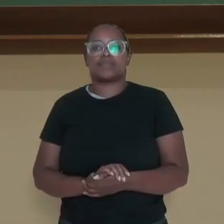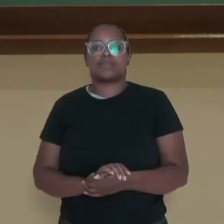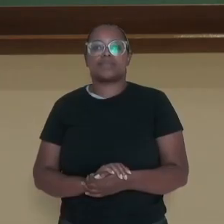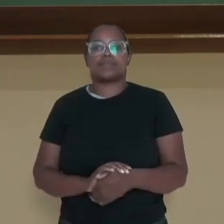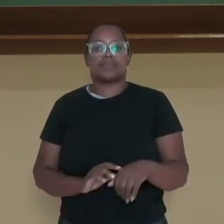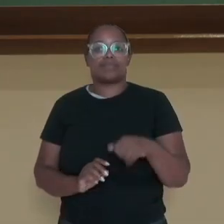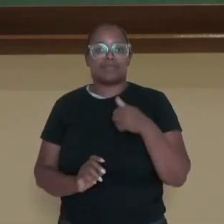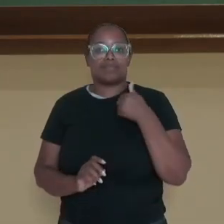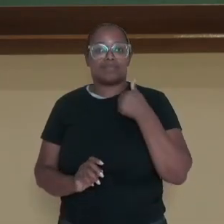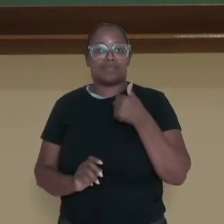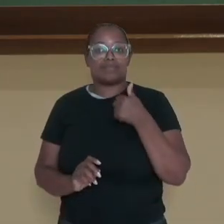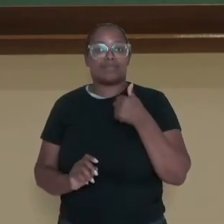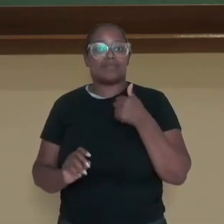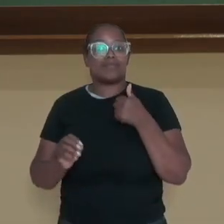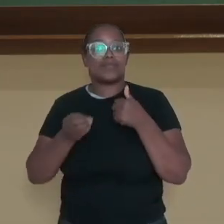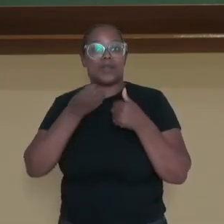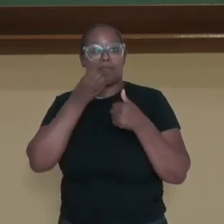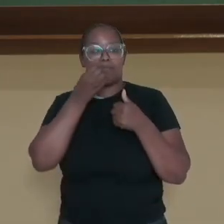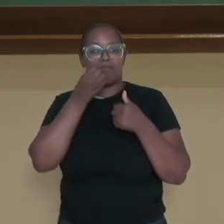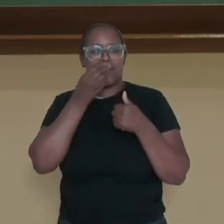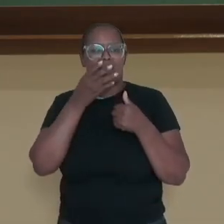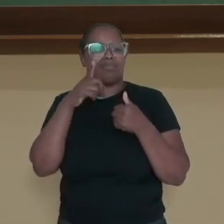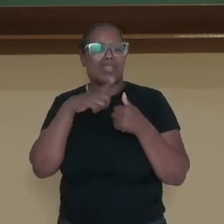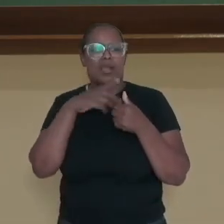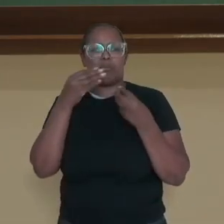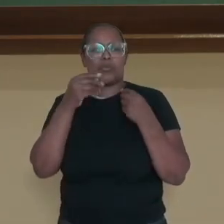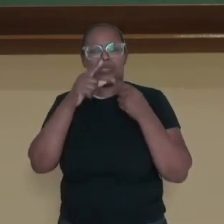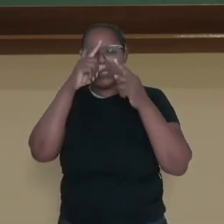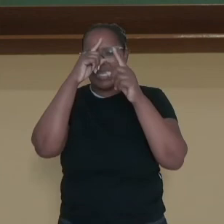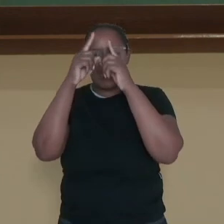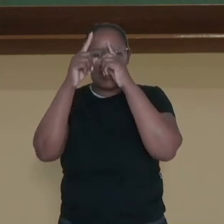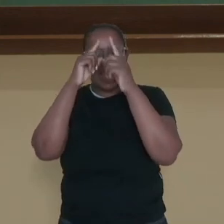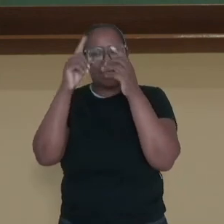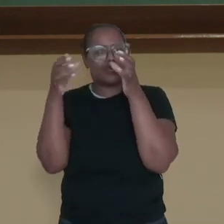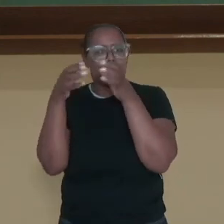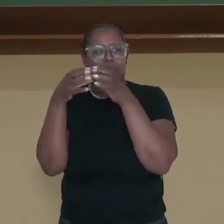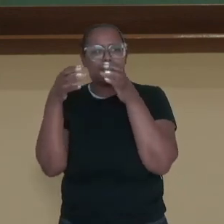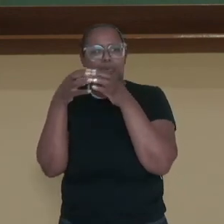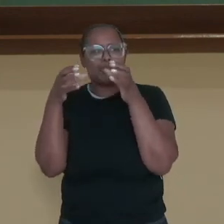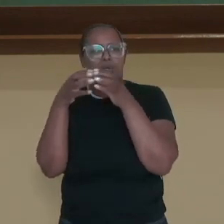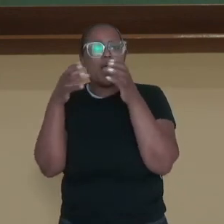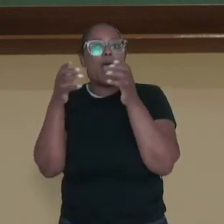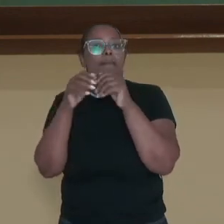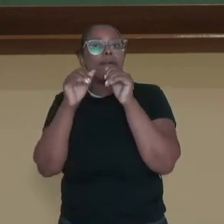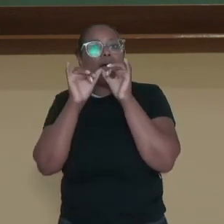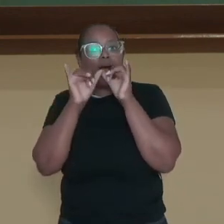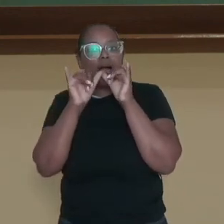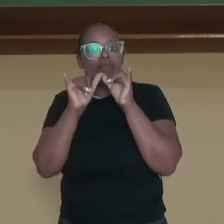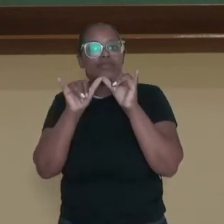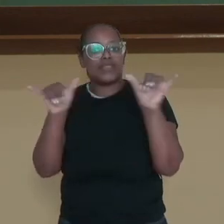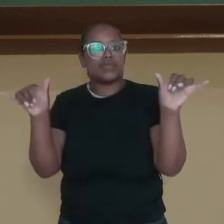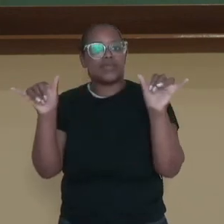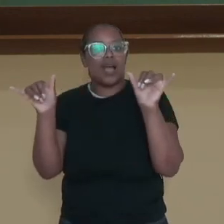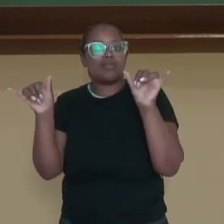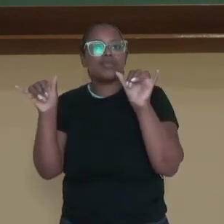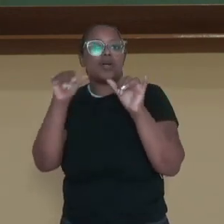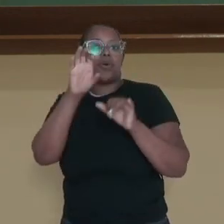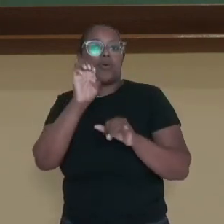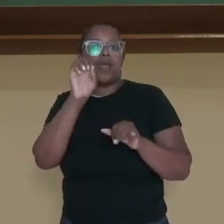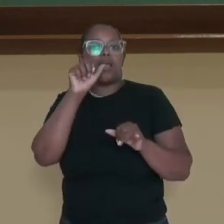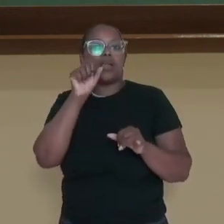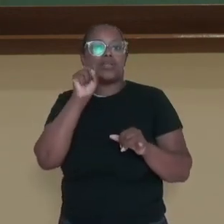Vamos lá, pessoal. Seja bem criativo aí na sua campanha para levar os esportes